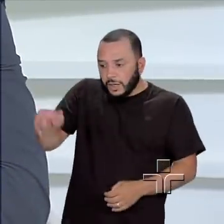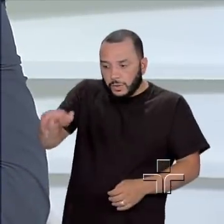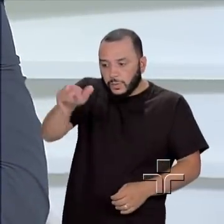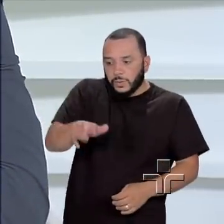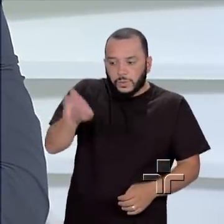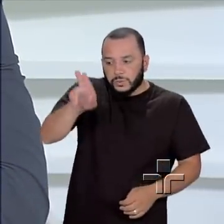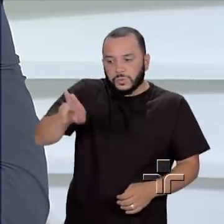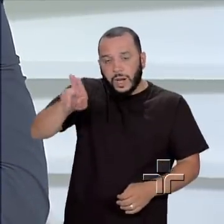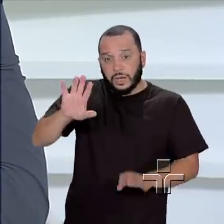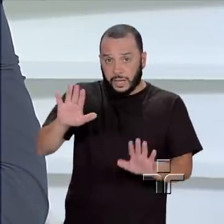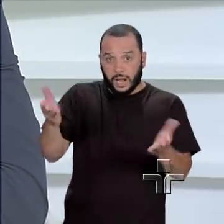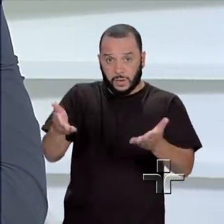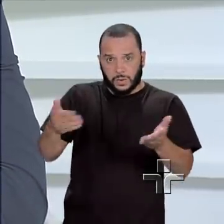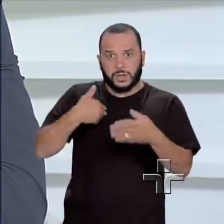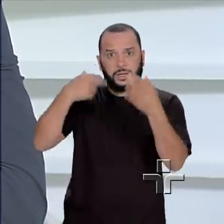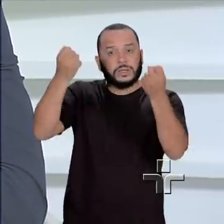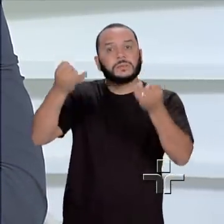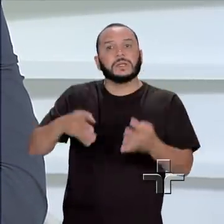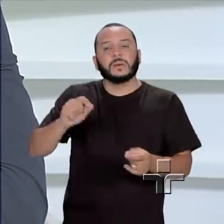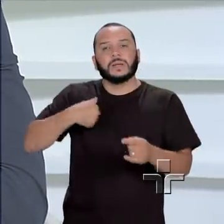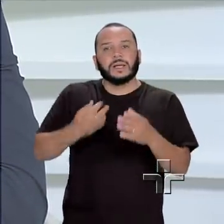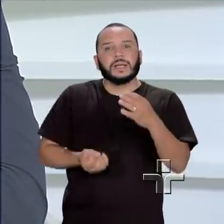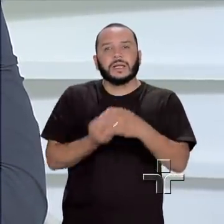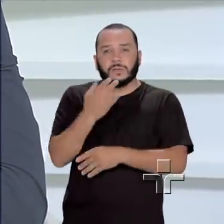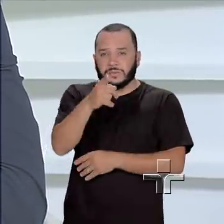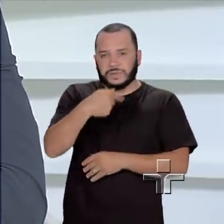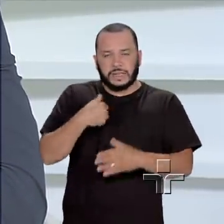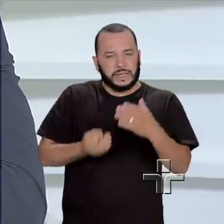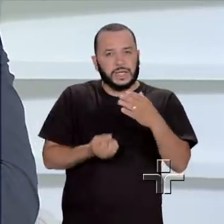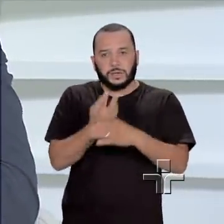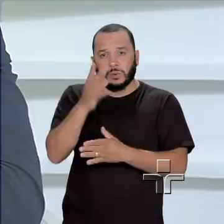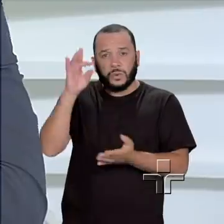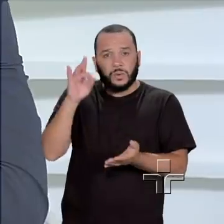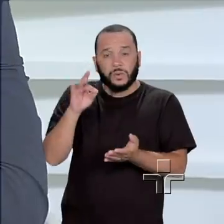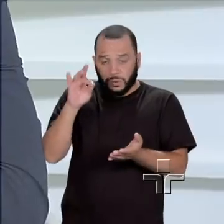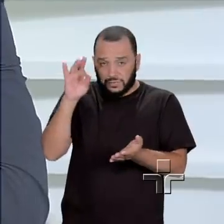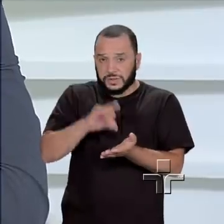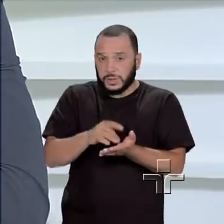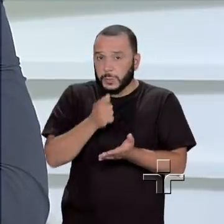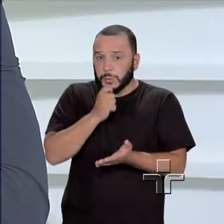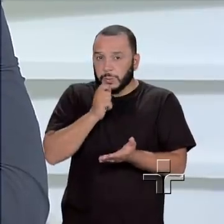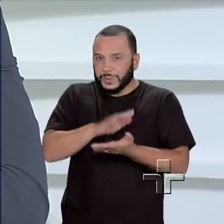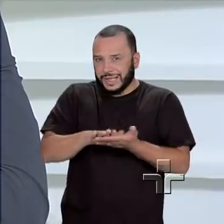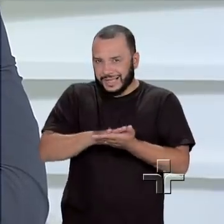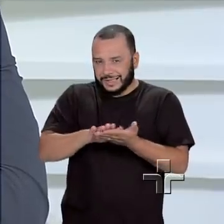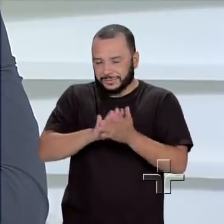né? Já que o senhor não é um criador oficial, mas oficioso porque está lá, né?